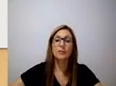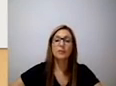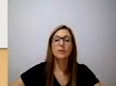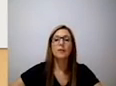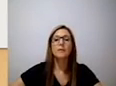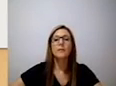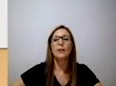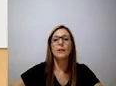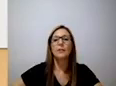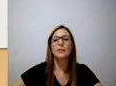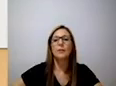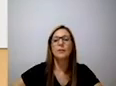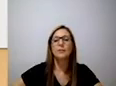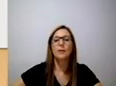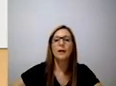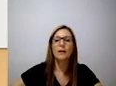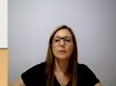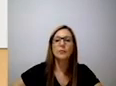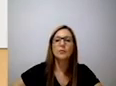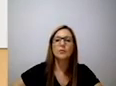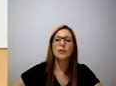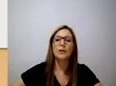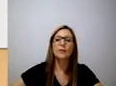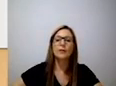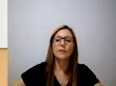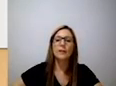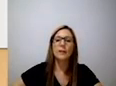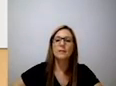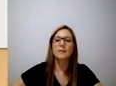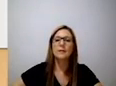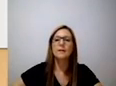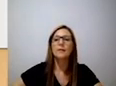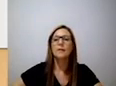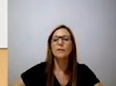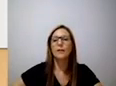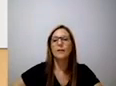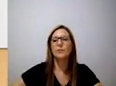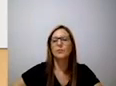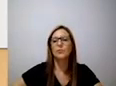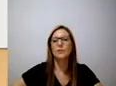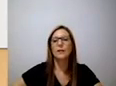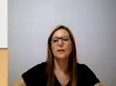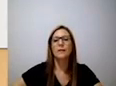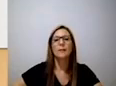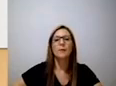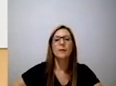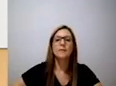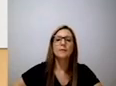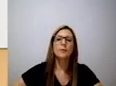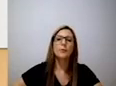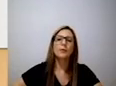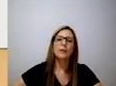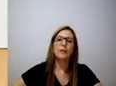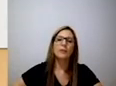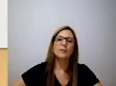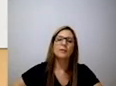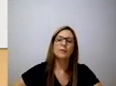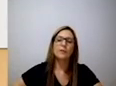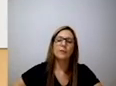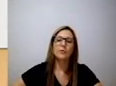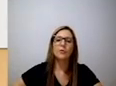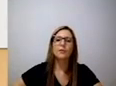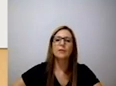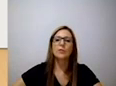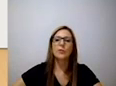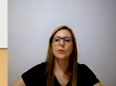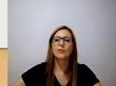médica. São relativamente baratos, de alta eficácia e fáceis de usar, mas não protegem das